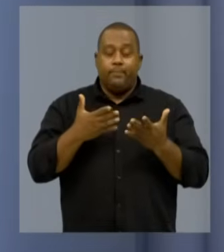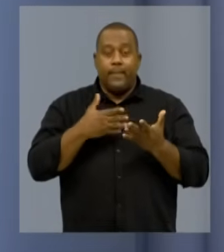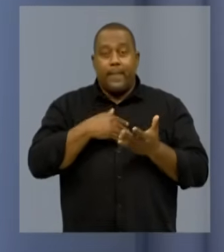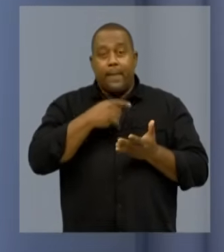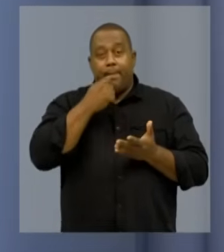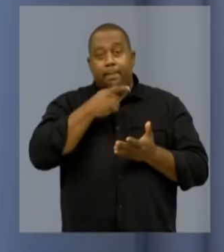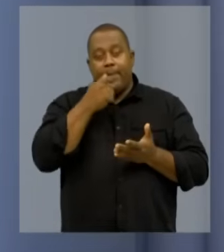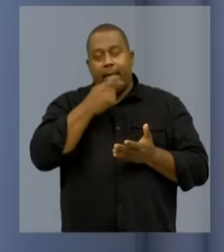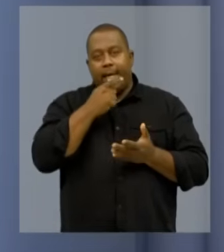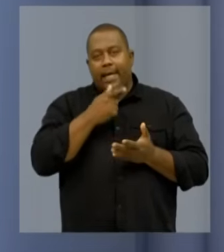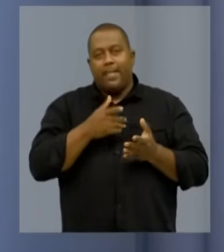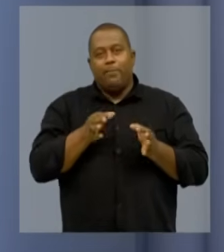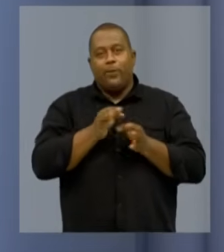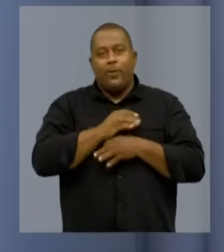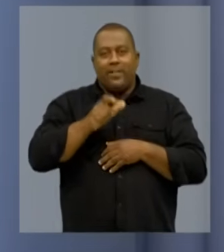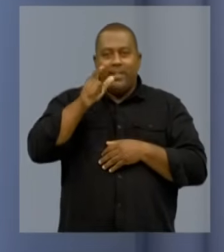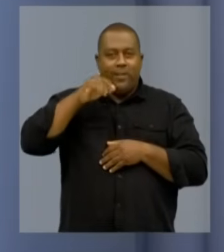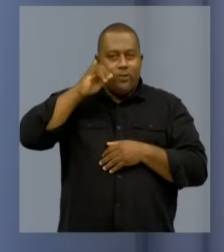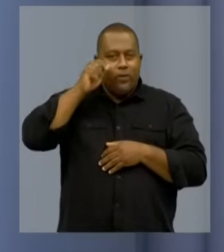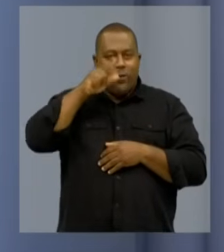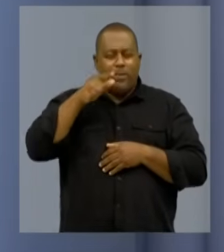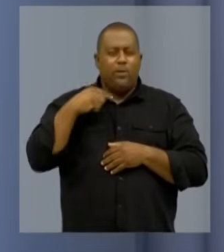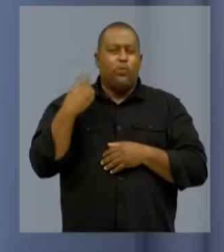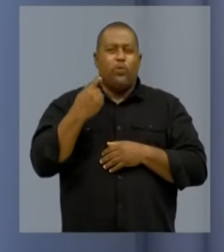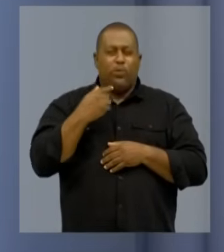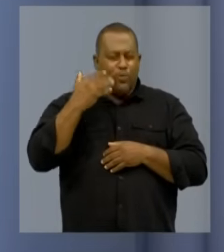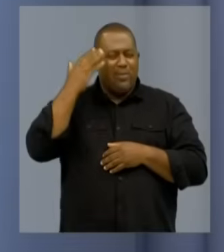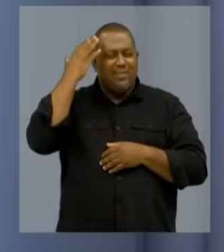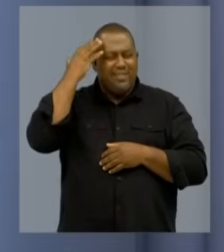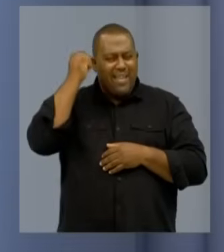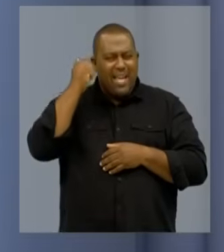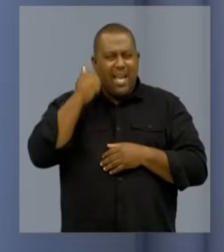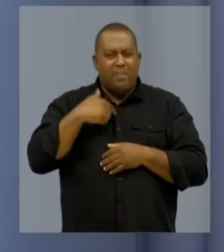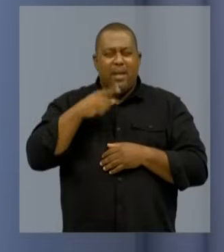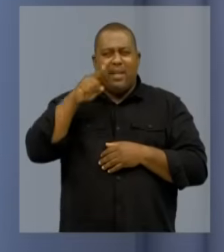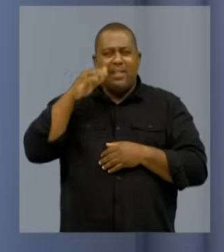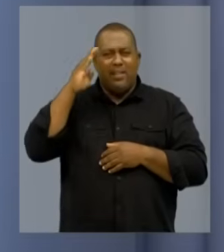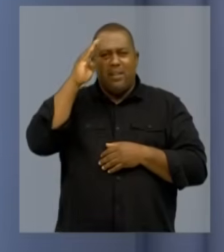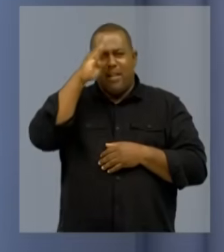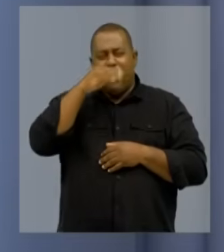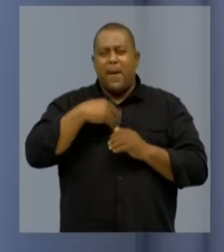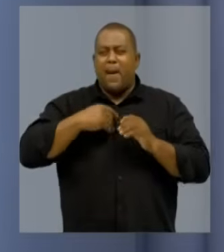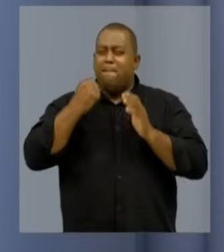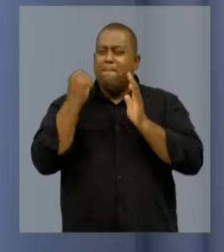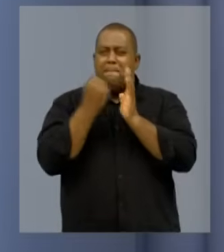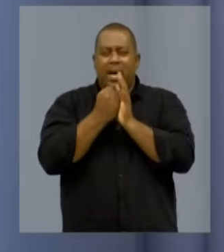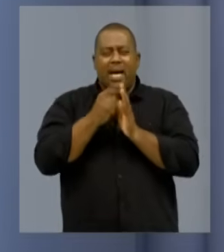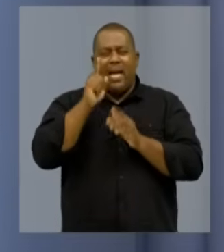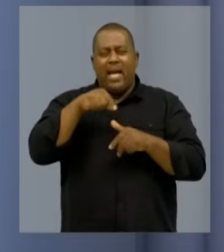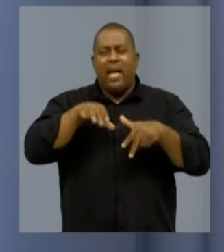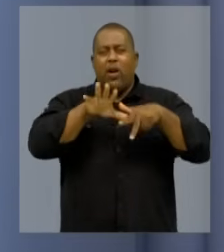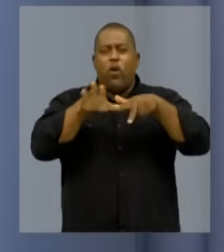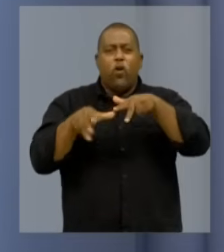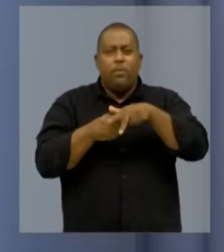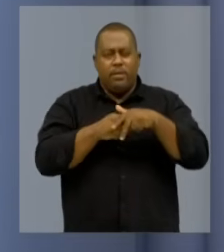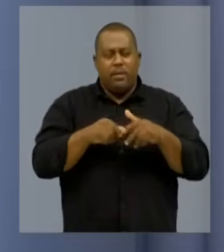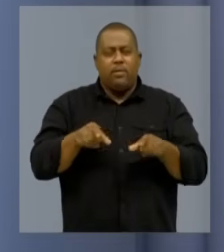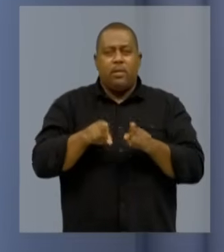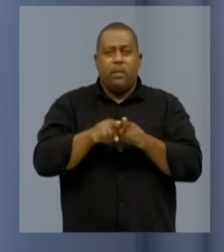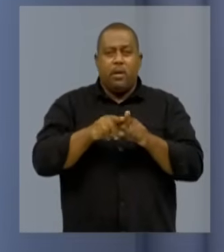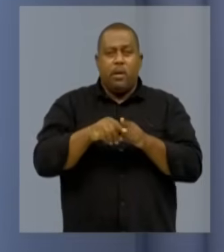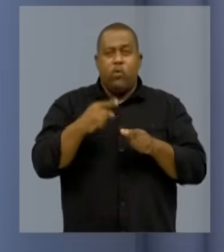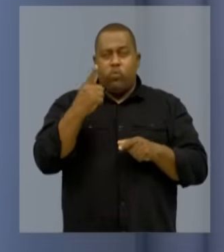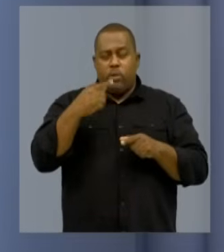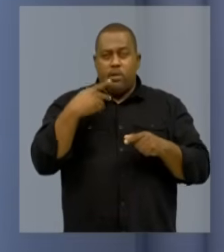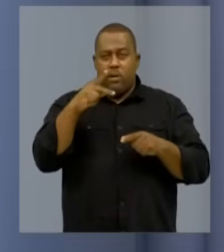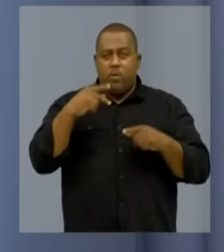candidato Roma. Todos nós sabemos que o governo Bolsonaro é marcado pela corrupção. Inclusive, um dos seus ministros